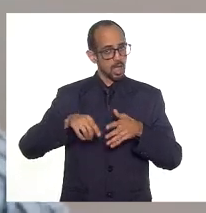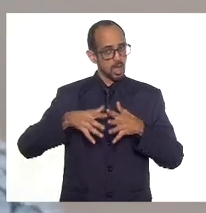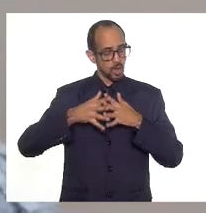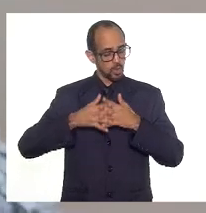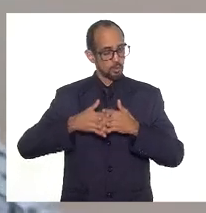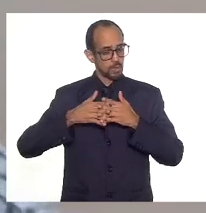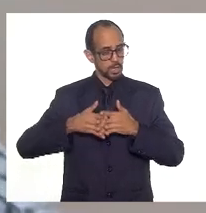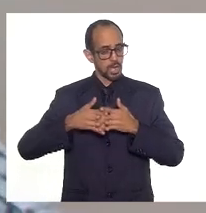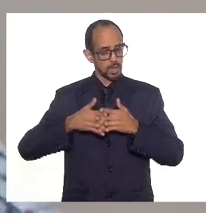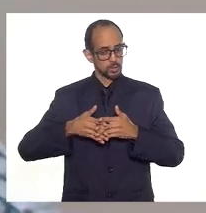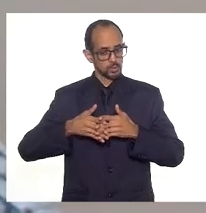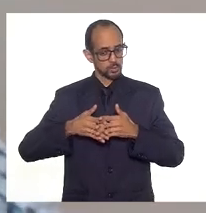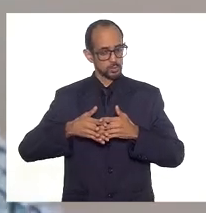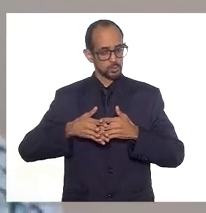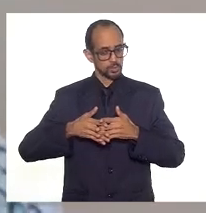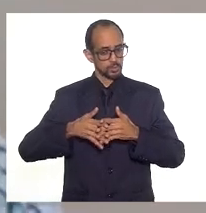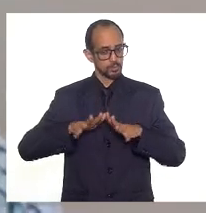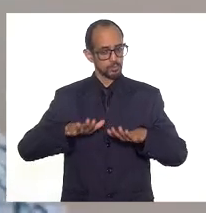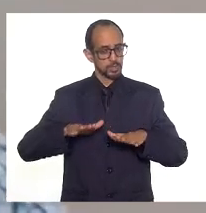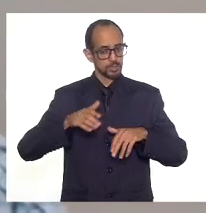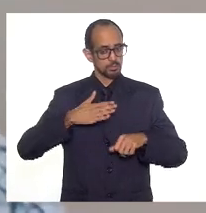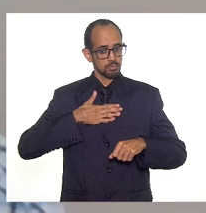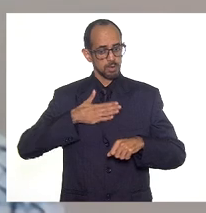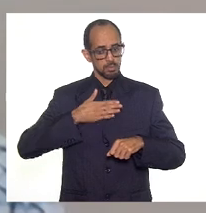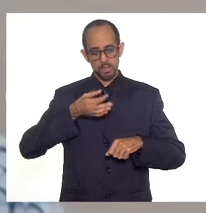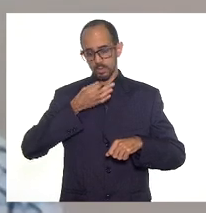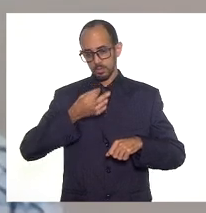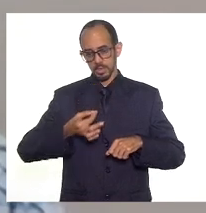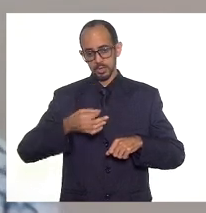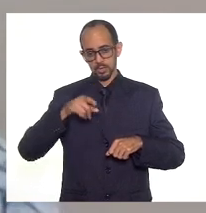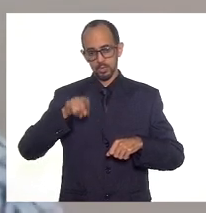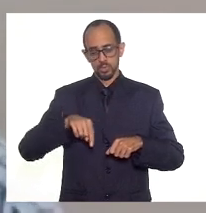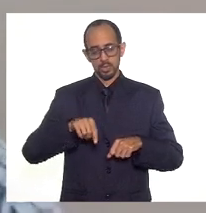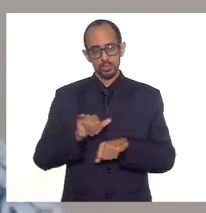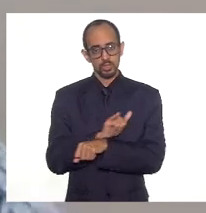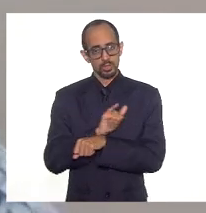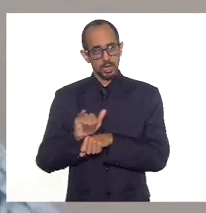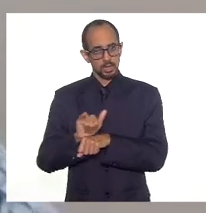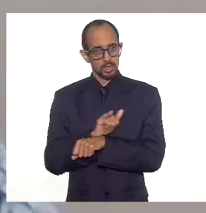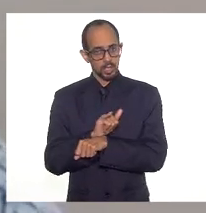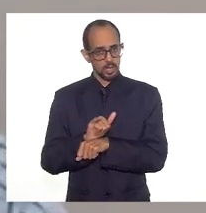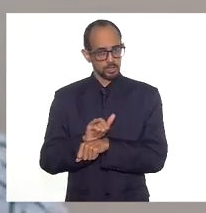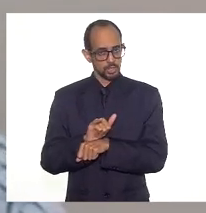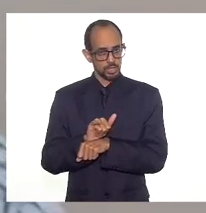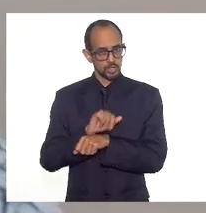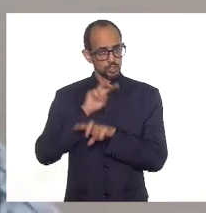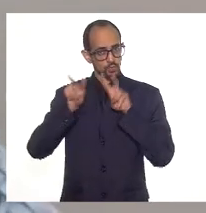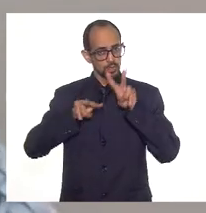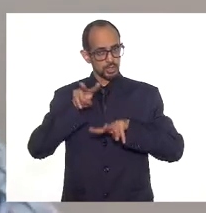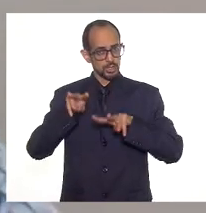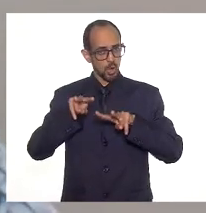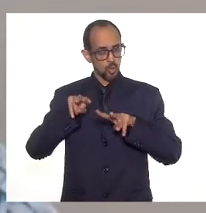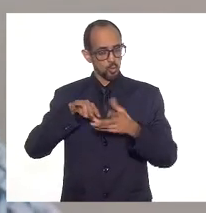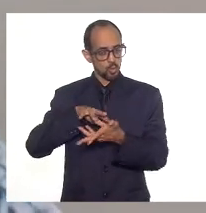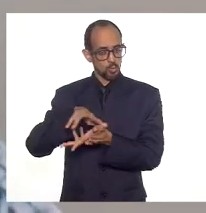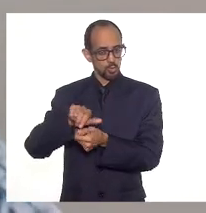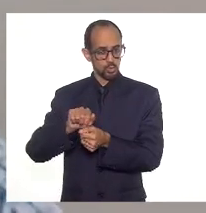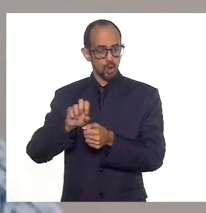Agora, realmente, aí eu acho que é uma questão de linha estratégica, de visão de mundo. Tudo bem, por um lado a gente tem aí a questão